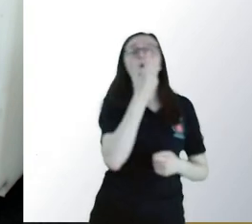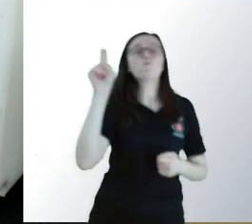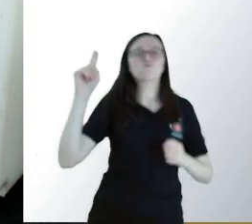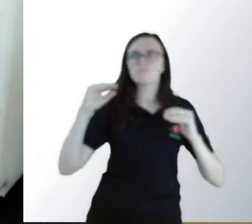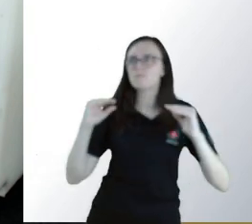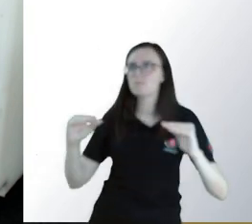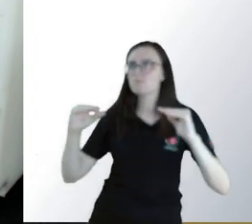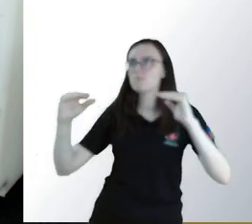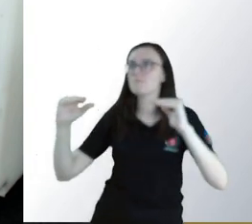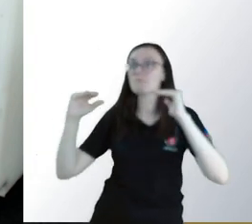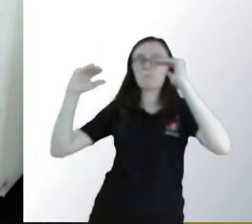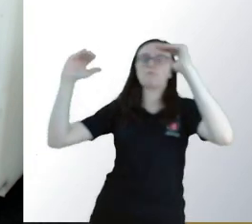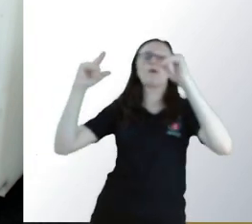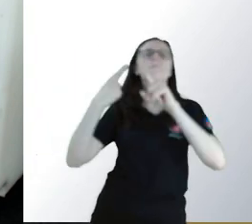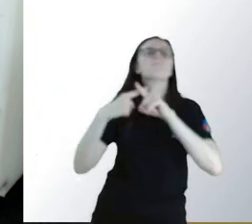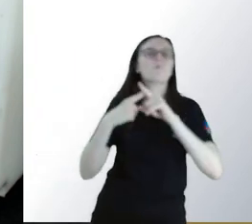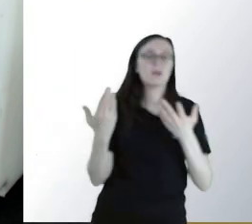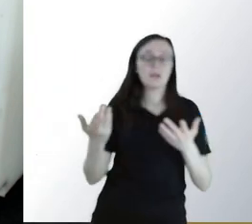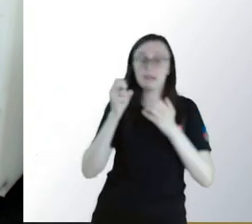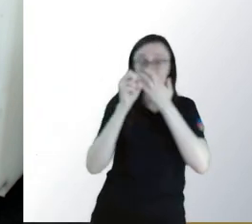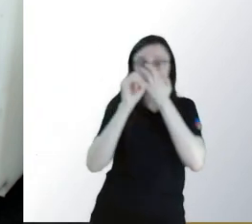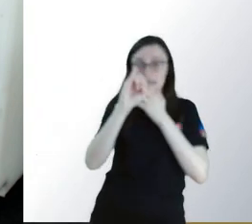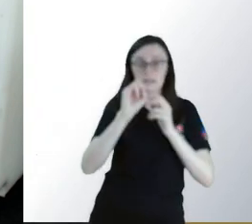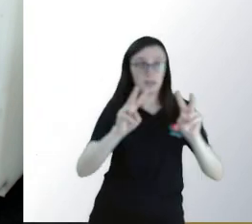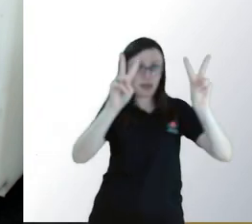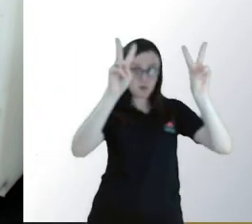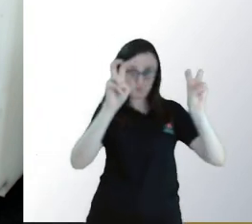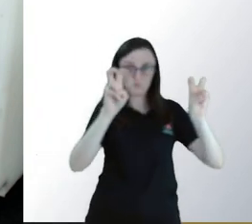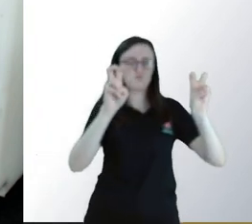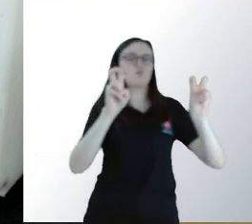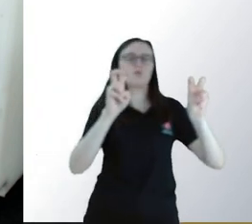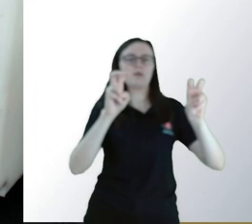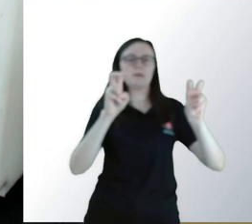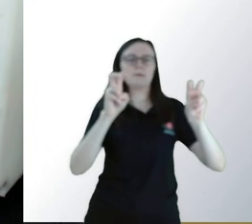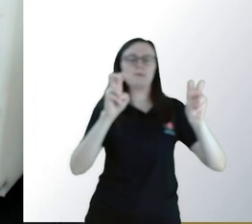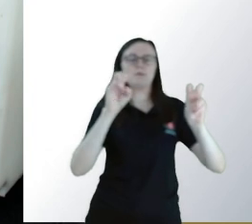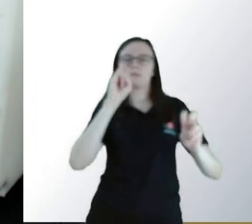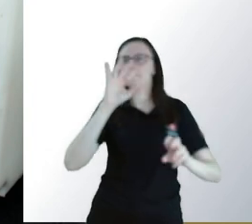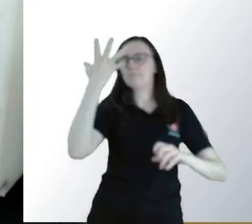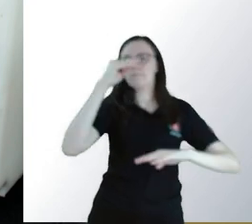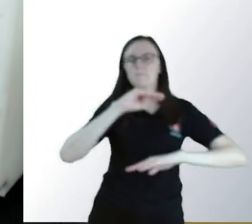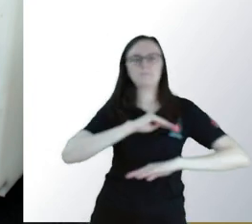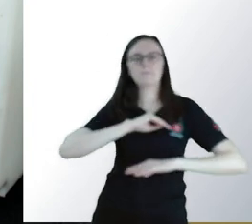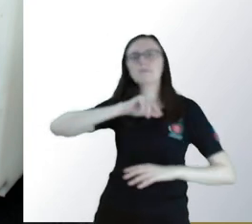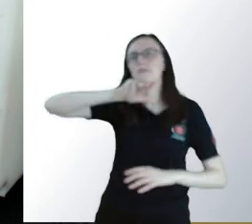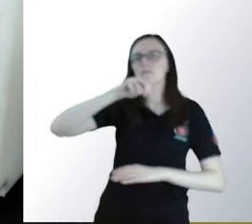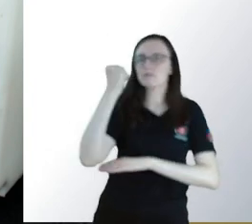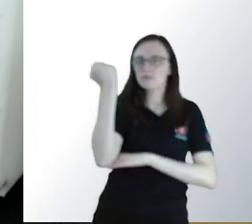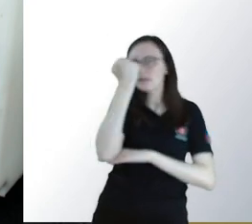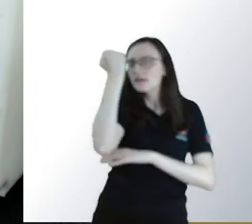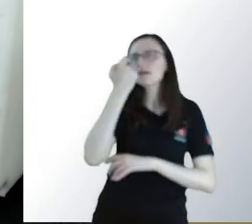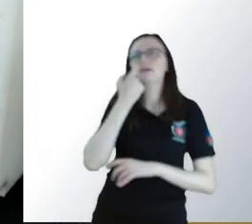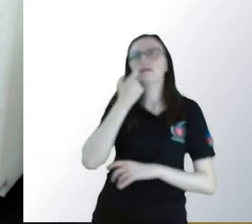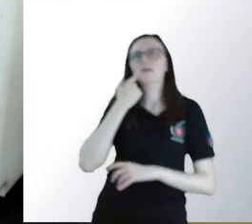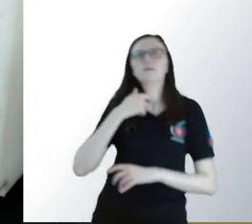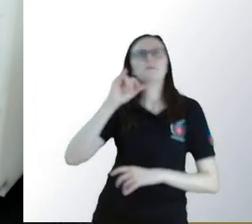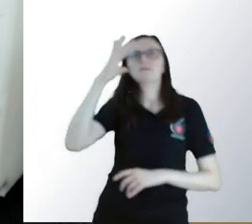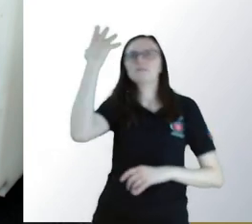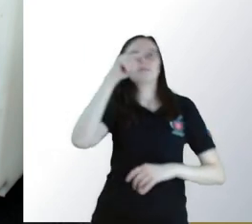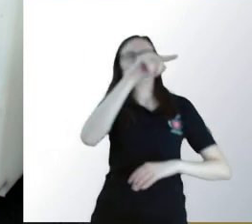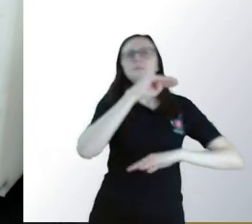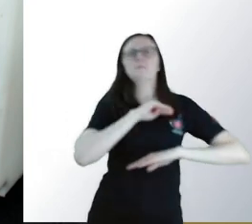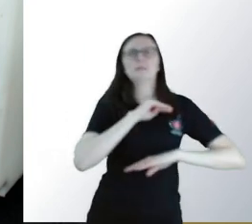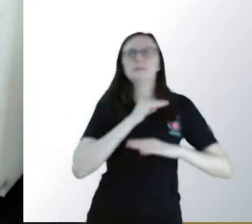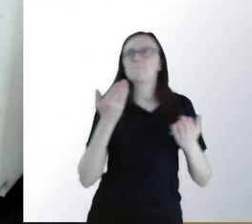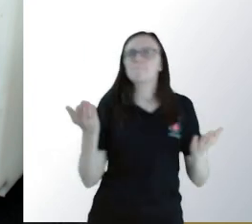rácio que a gente fala. Por quê? Porque se o seu assunto, se a situação não for grave o suficiente